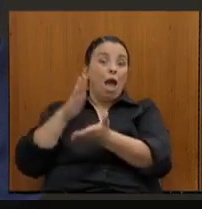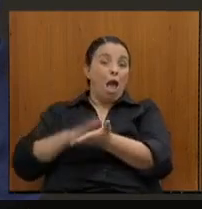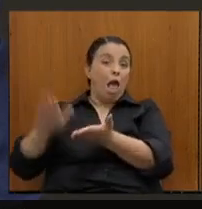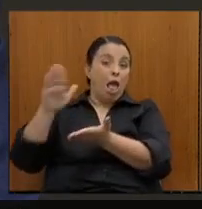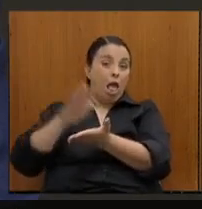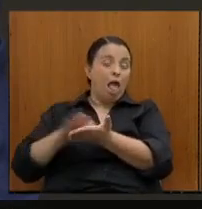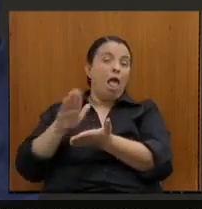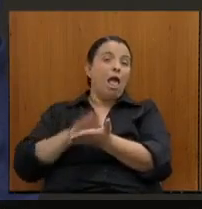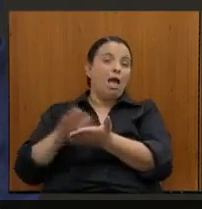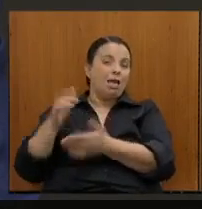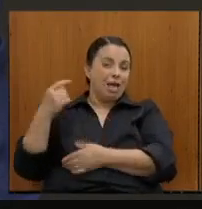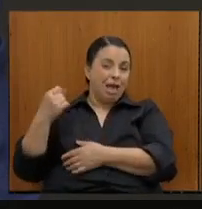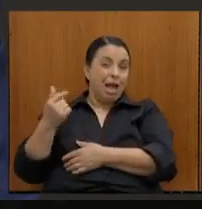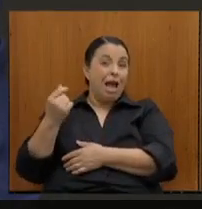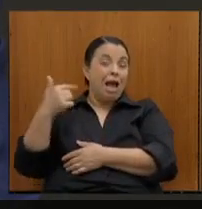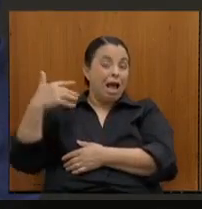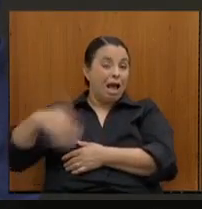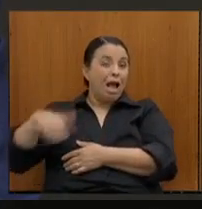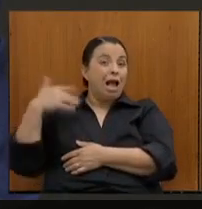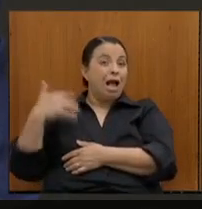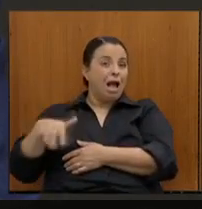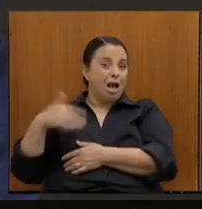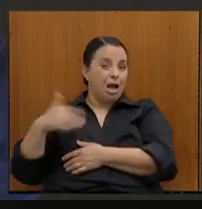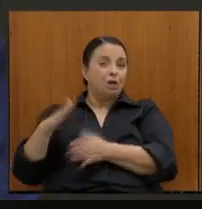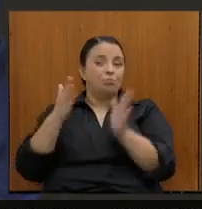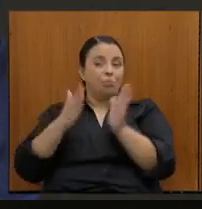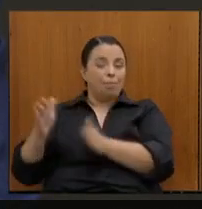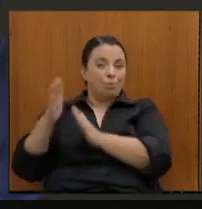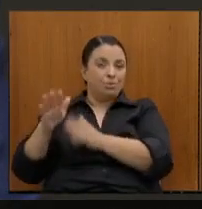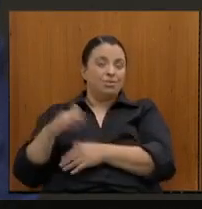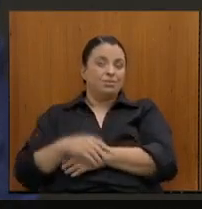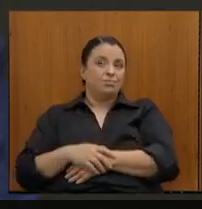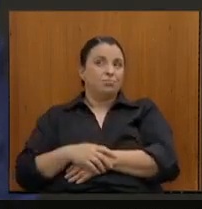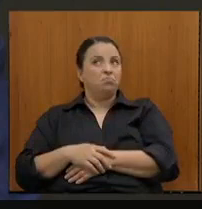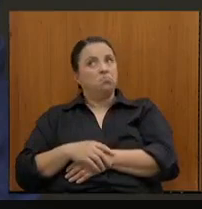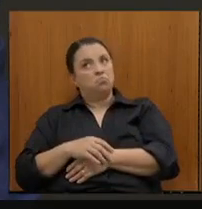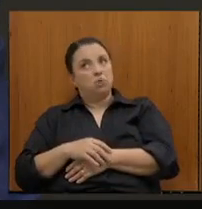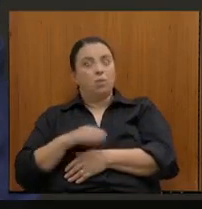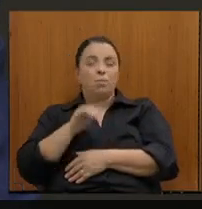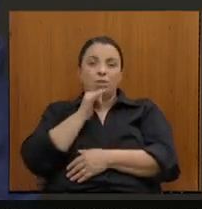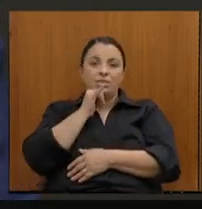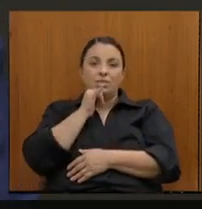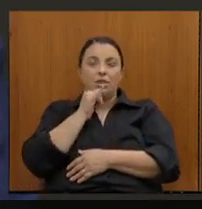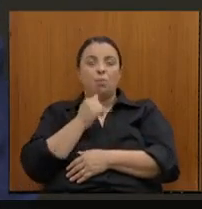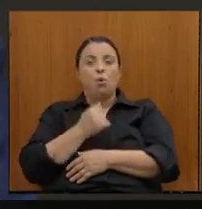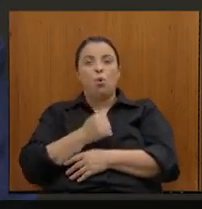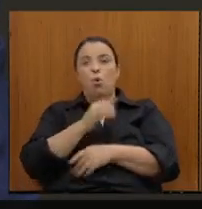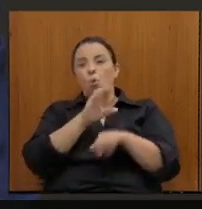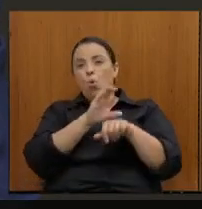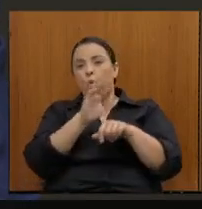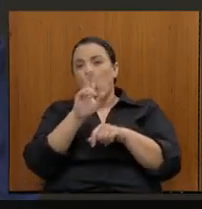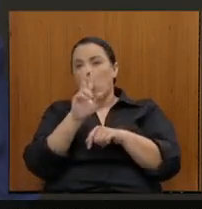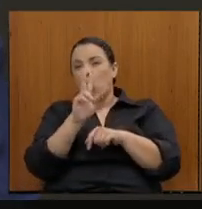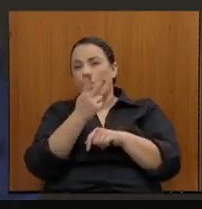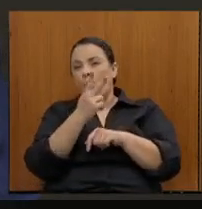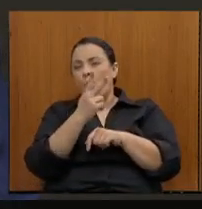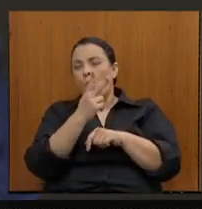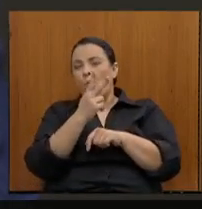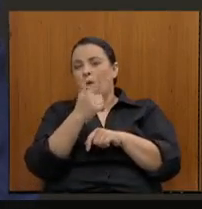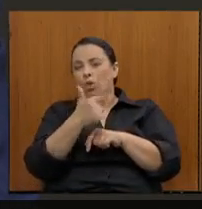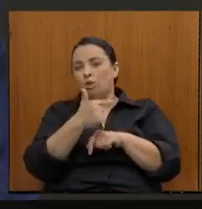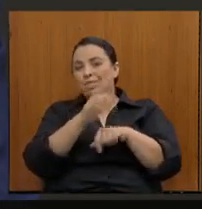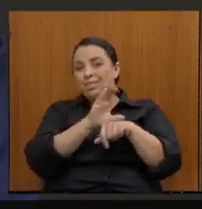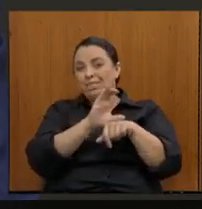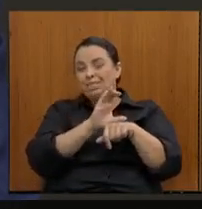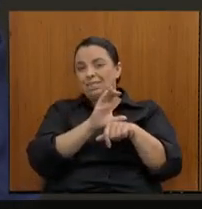está produzindo aí por um dólar e-mail o do hidrogénio Cinza o hidrogênio ver deve